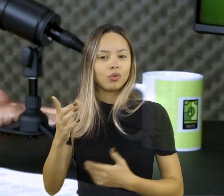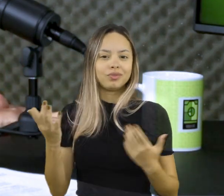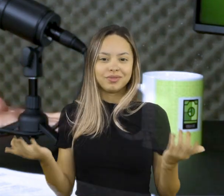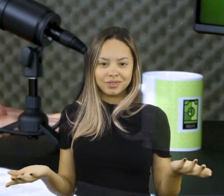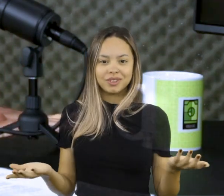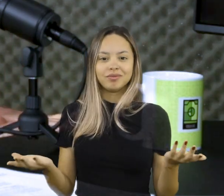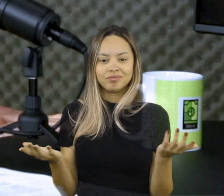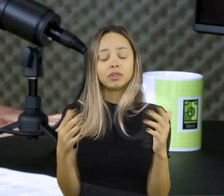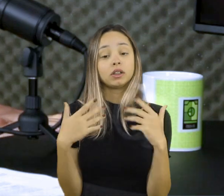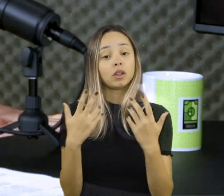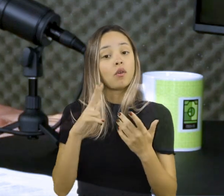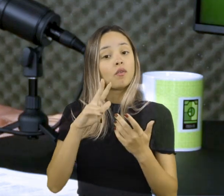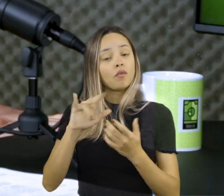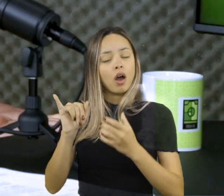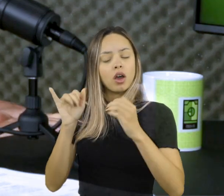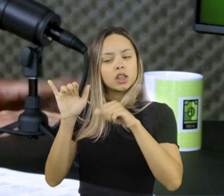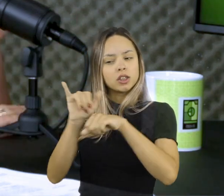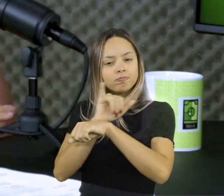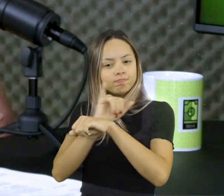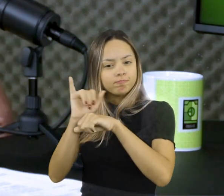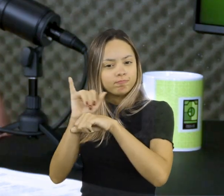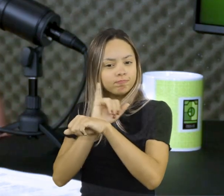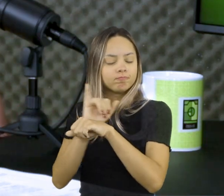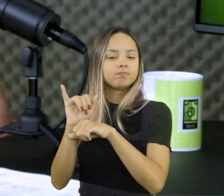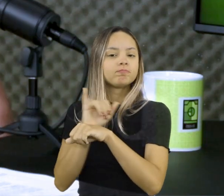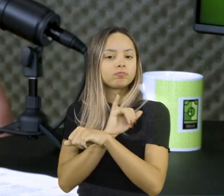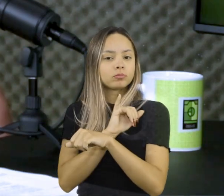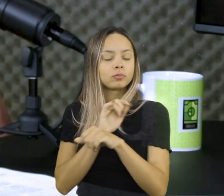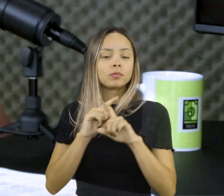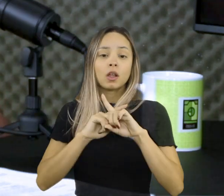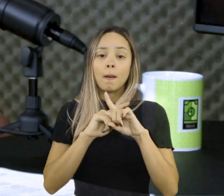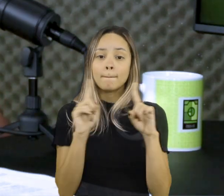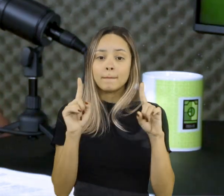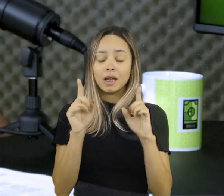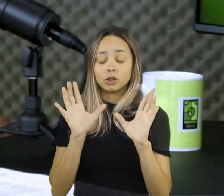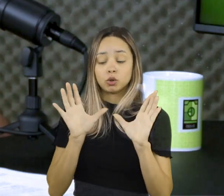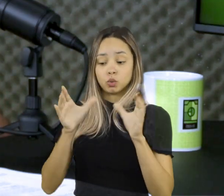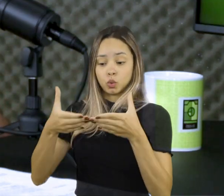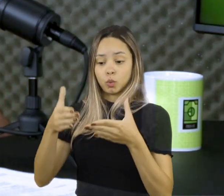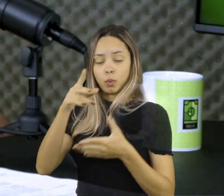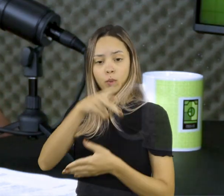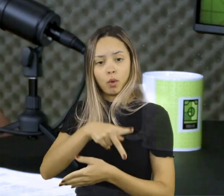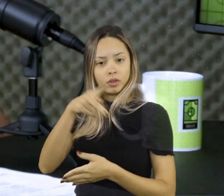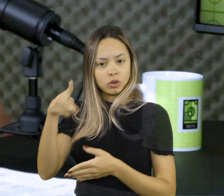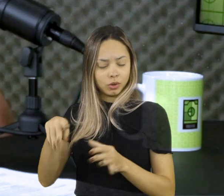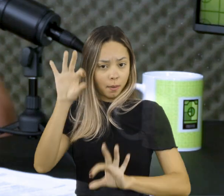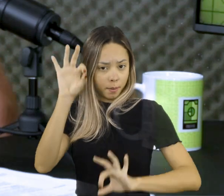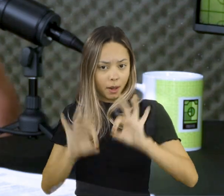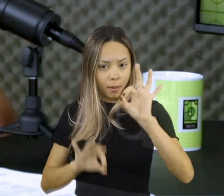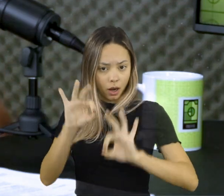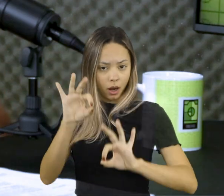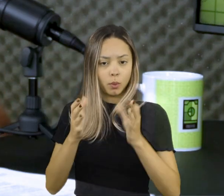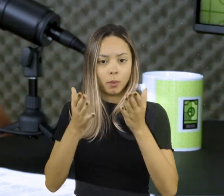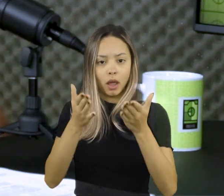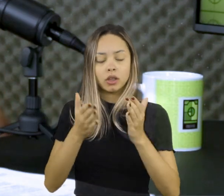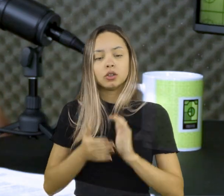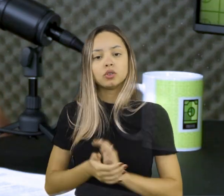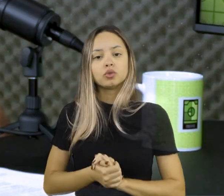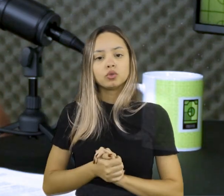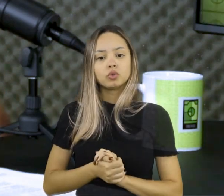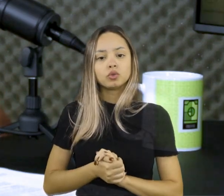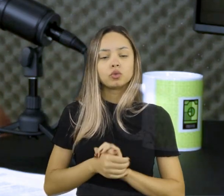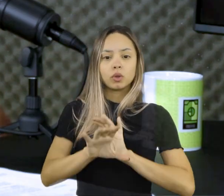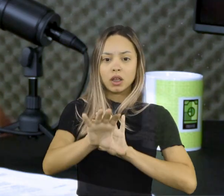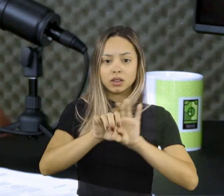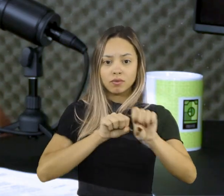uma adequação. Mas o meu professorado, ele está preparado para isso? Ele está se formando? Ele